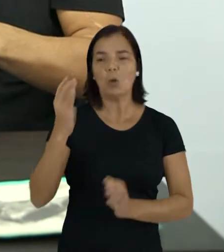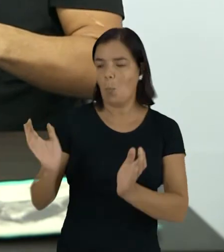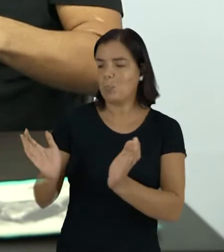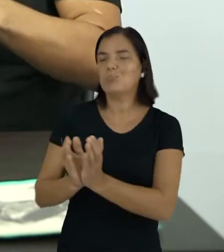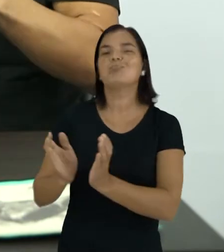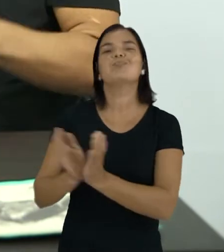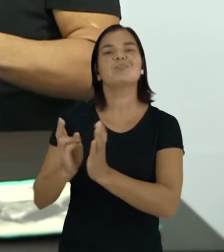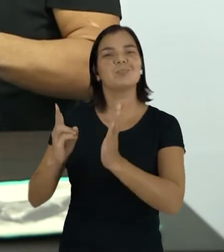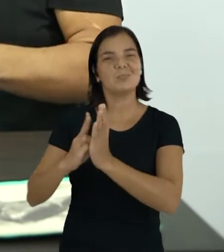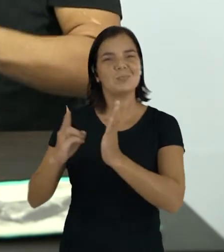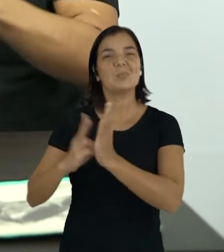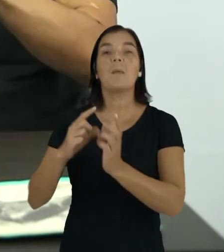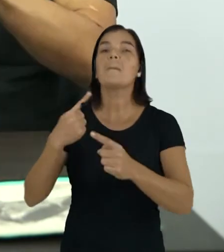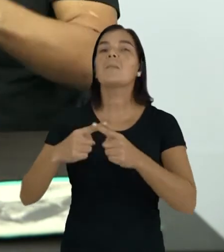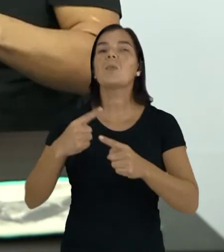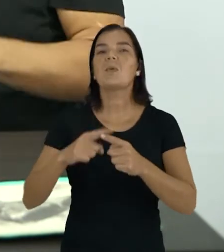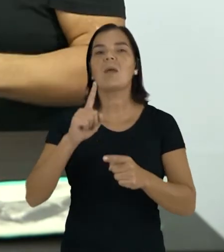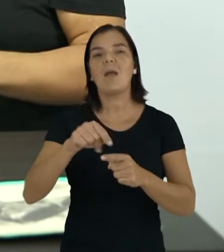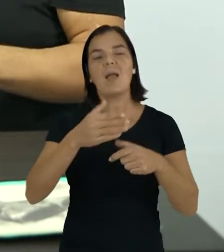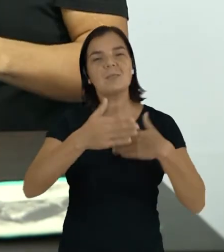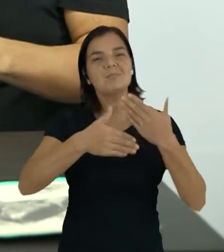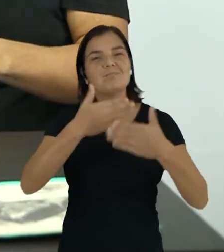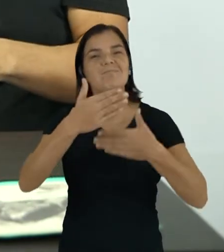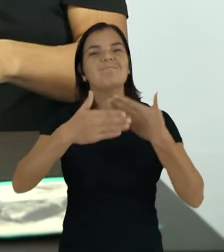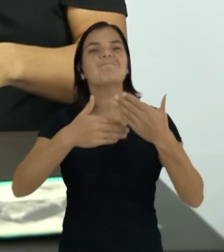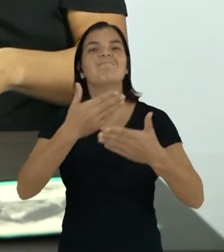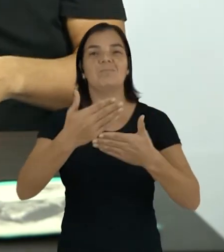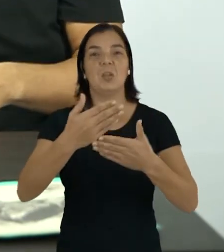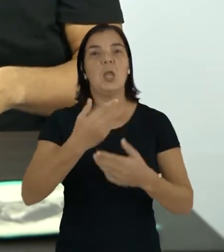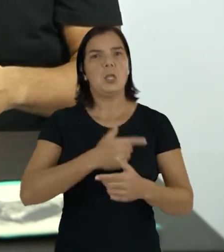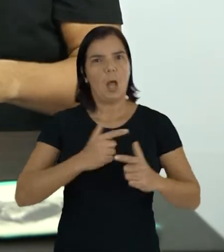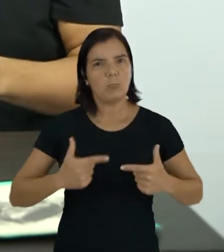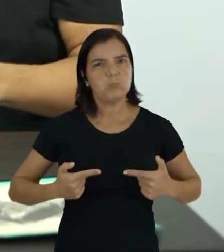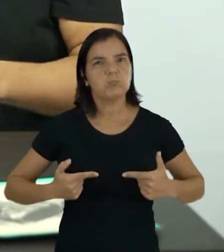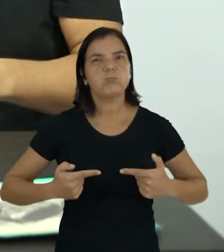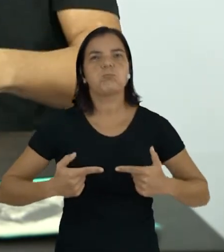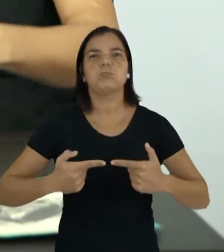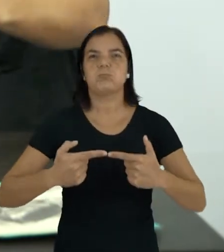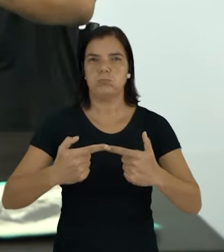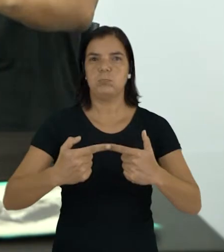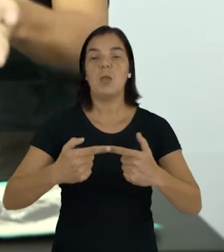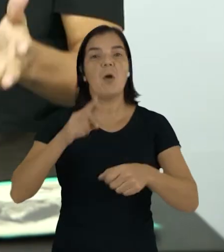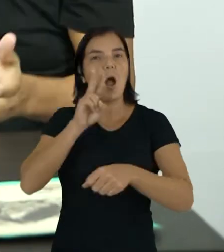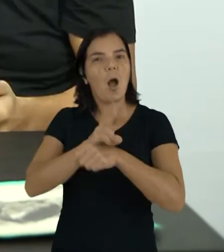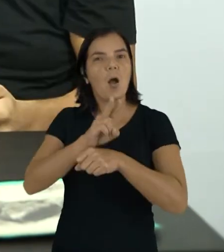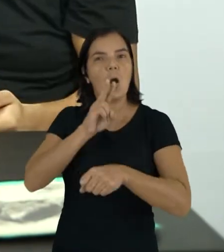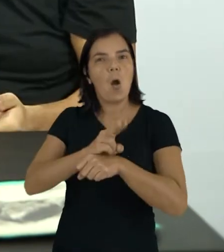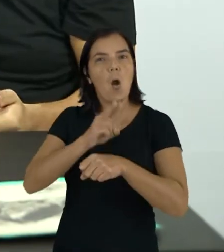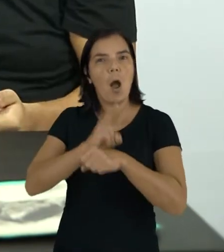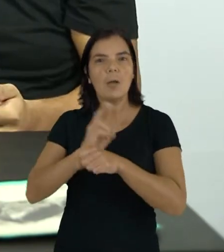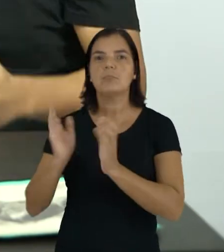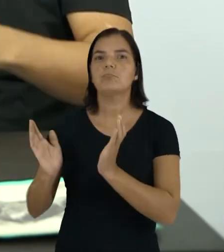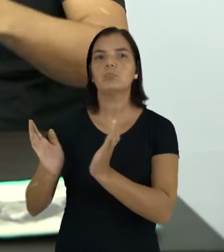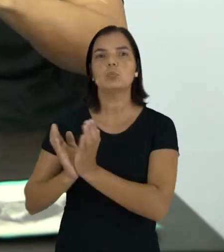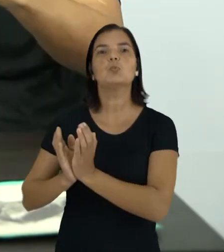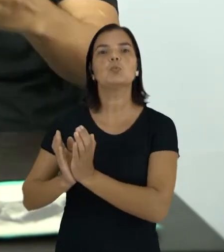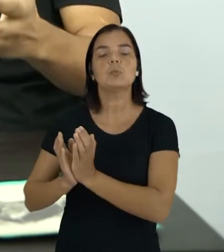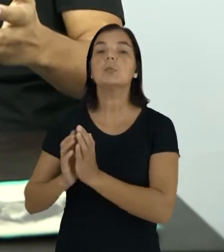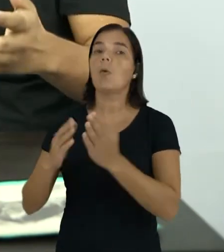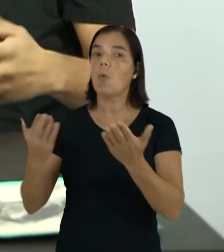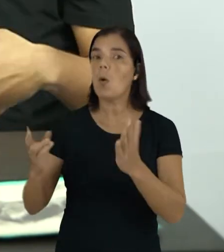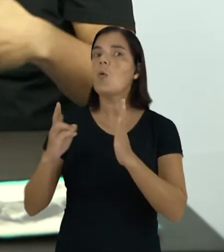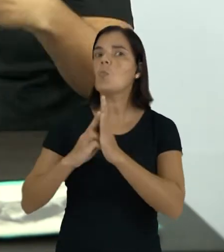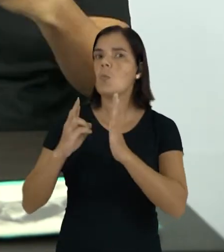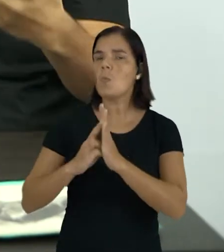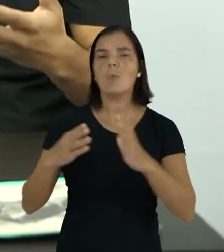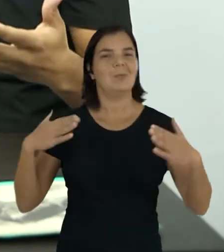comunidade. Por quê? Porque a partir dali ele vai participar das guerras, ele vai defender a sua aldeia. Então, para ele é um